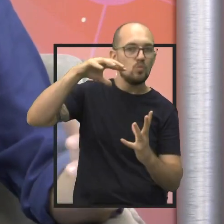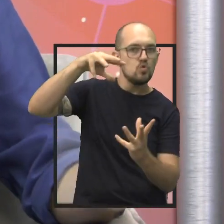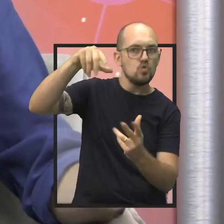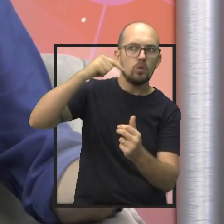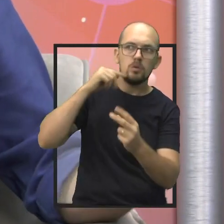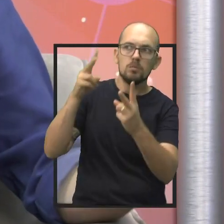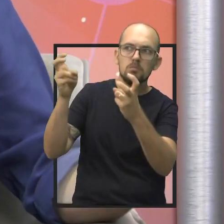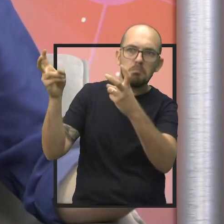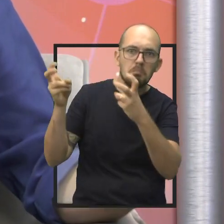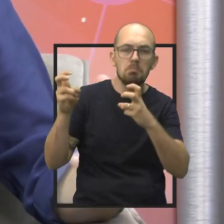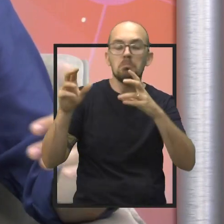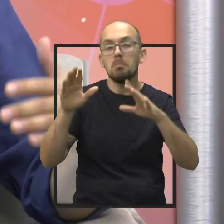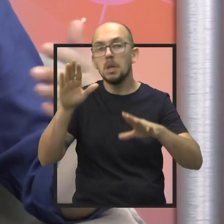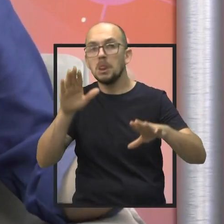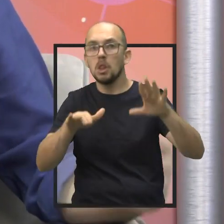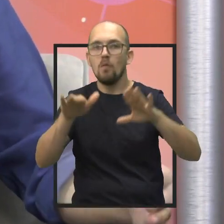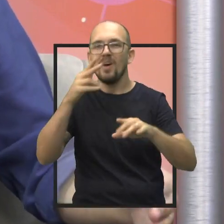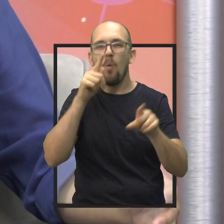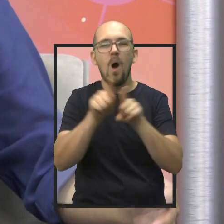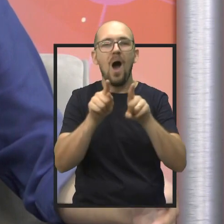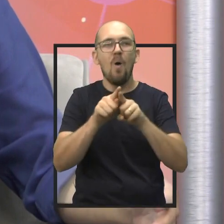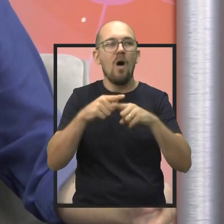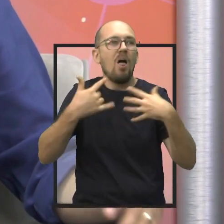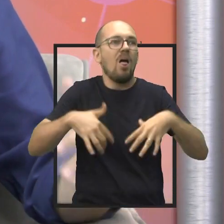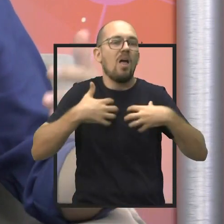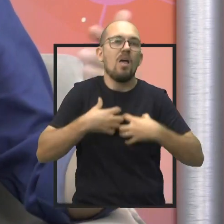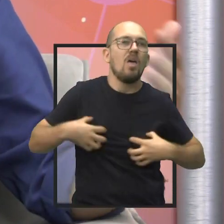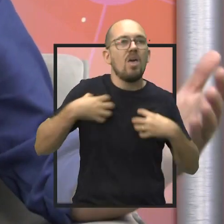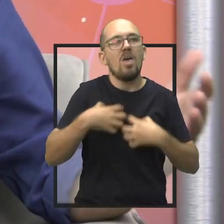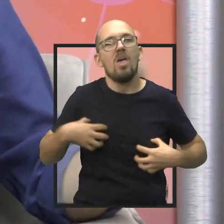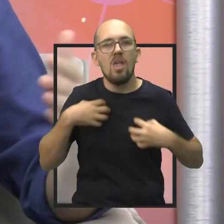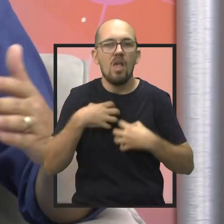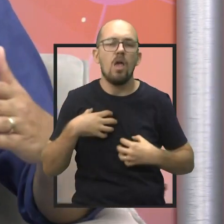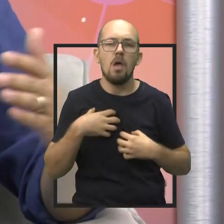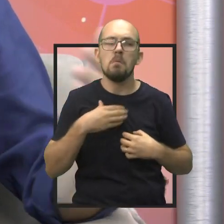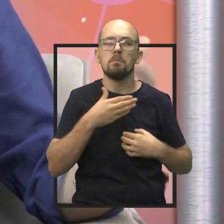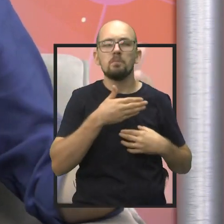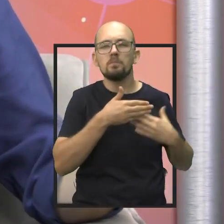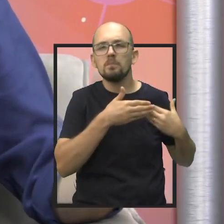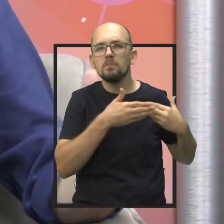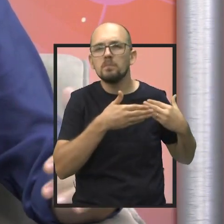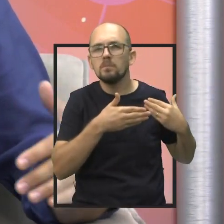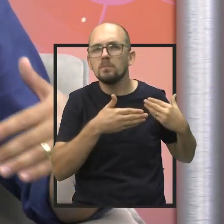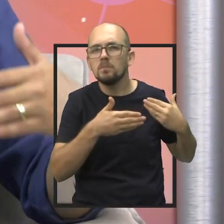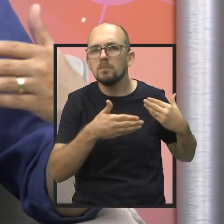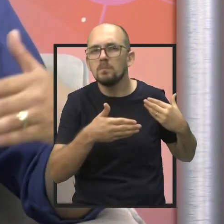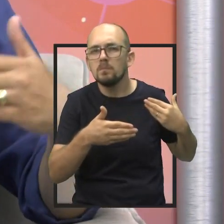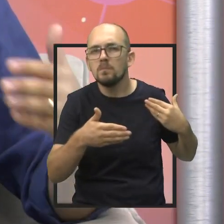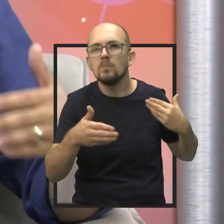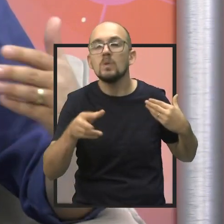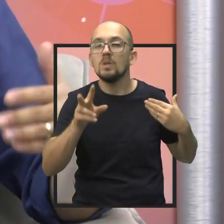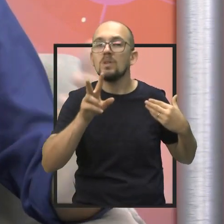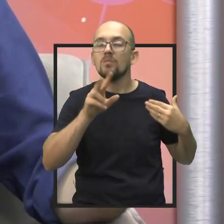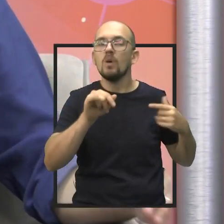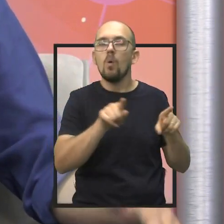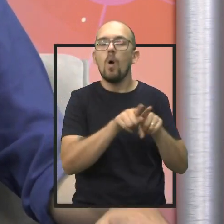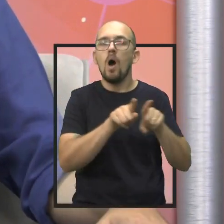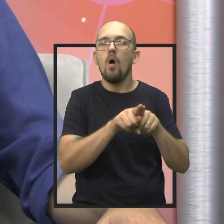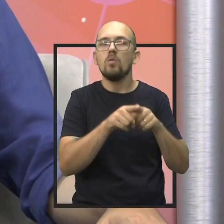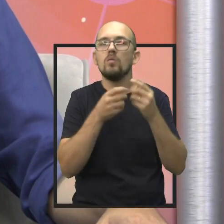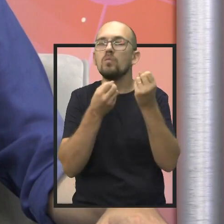que talvez essa sensação de pânico ela deve ser transferida aí para uma busca por